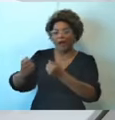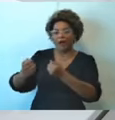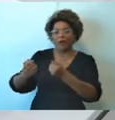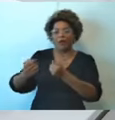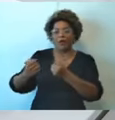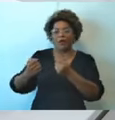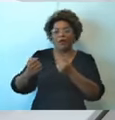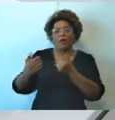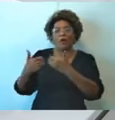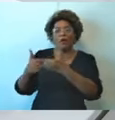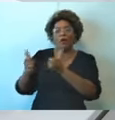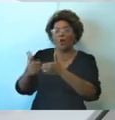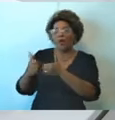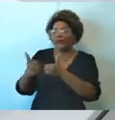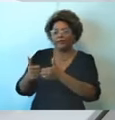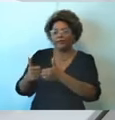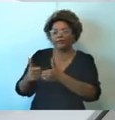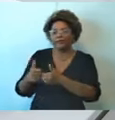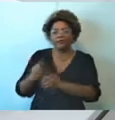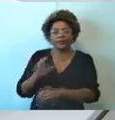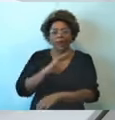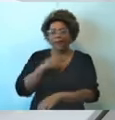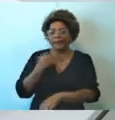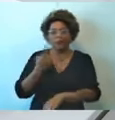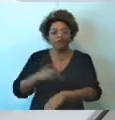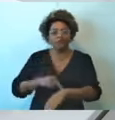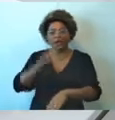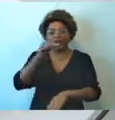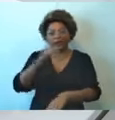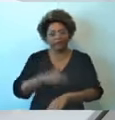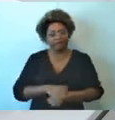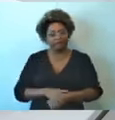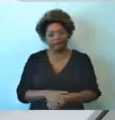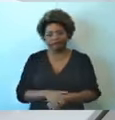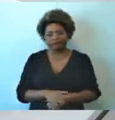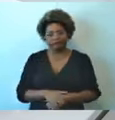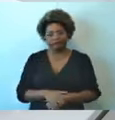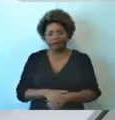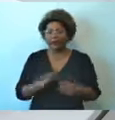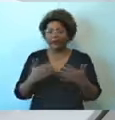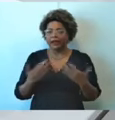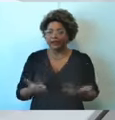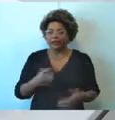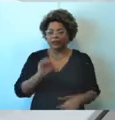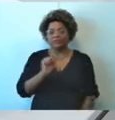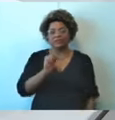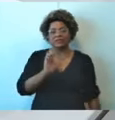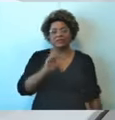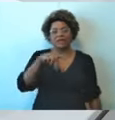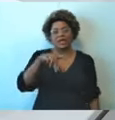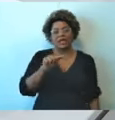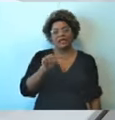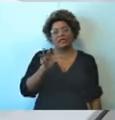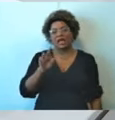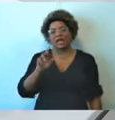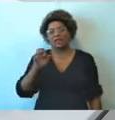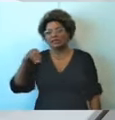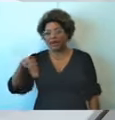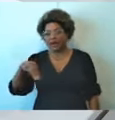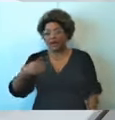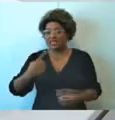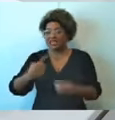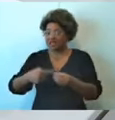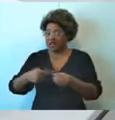se tiver qualquer problema. Então, legalmente, a Senatan, nas cidades que ela autorizou, está lá